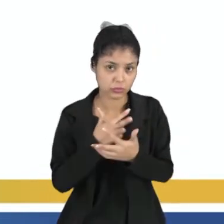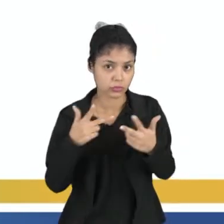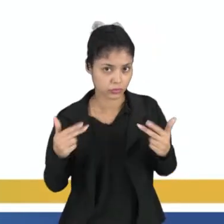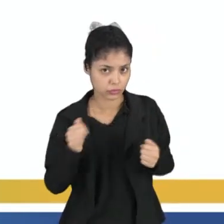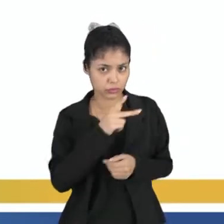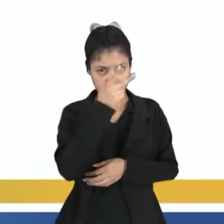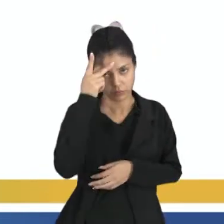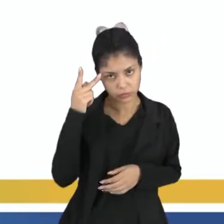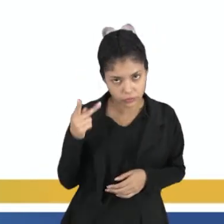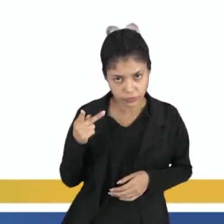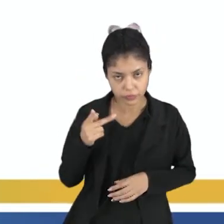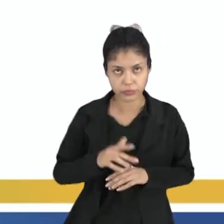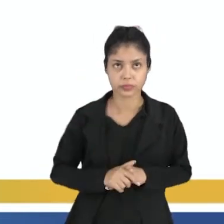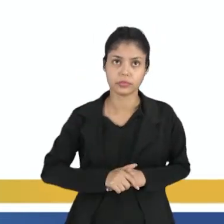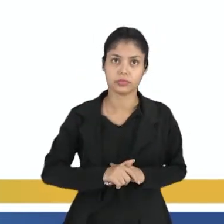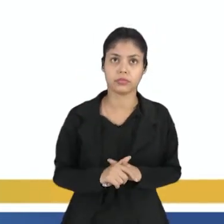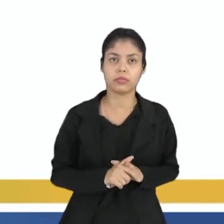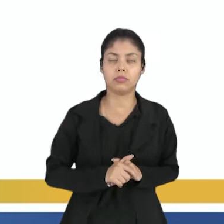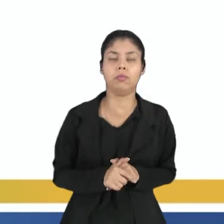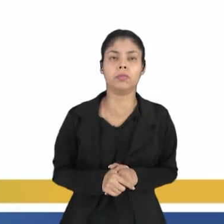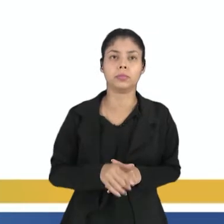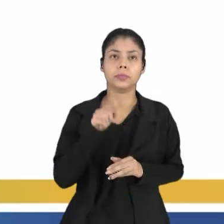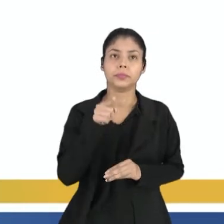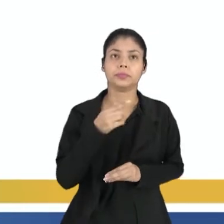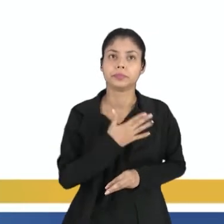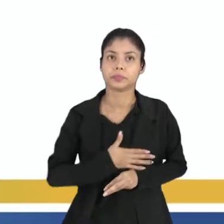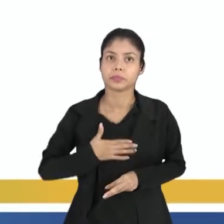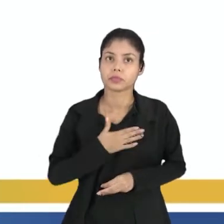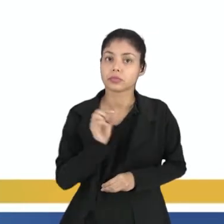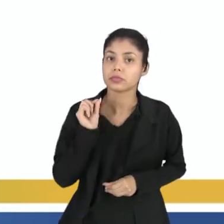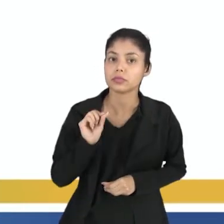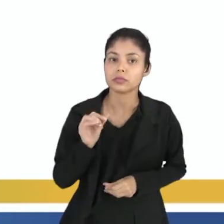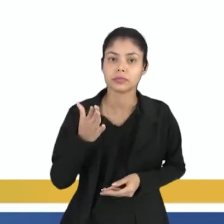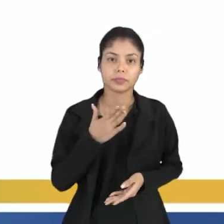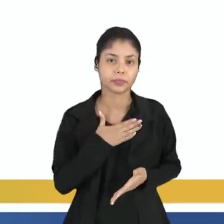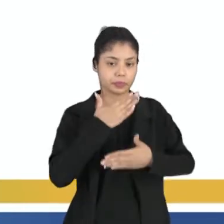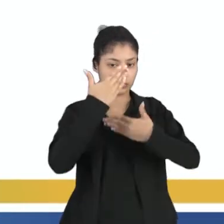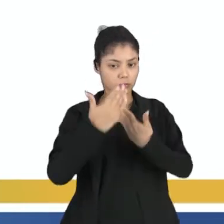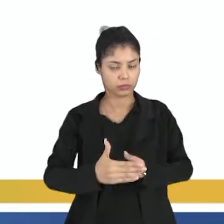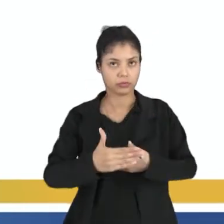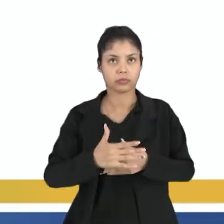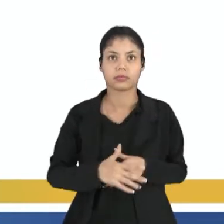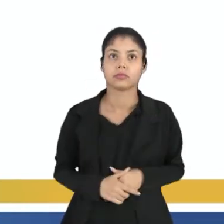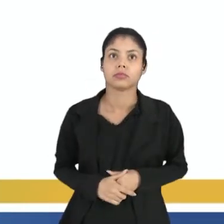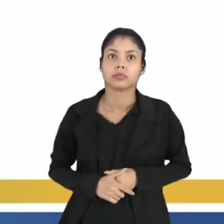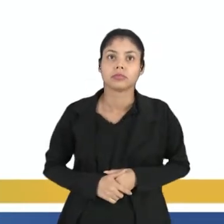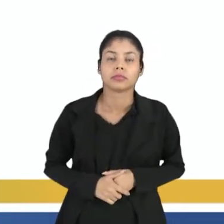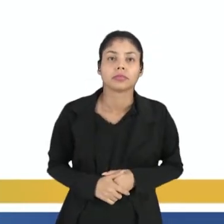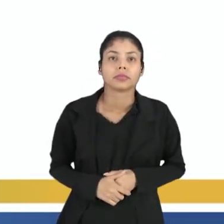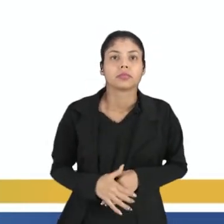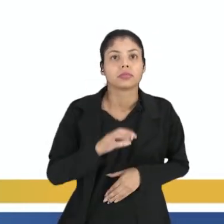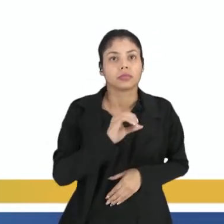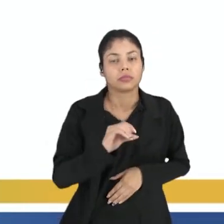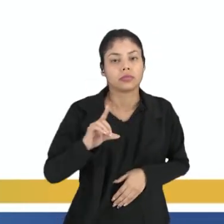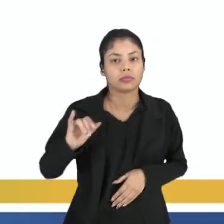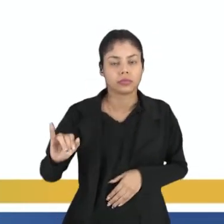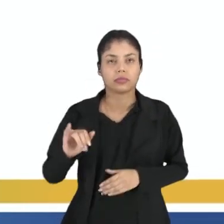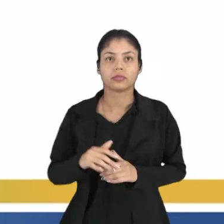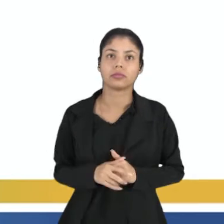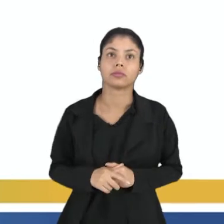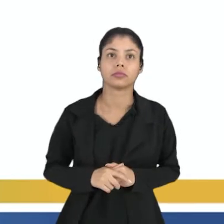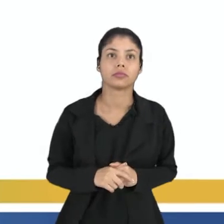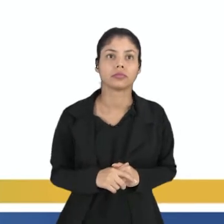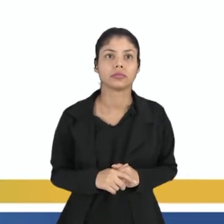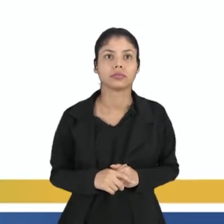algo ou de alguém. Neste caso, gostamos do quê? Da prova, que é o meu objeto